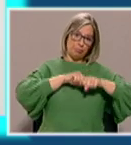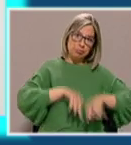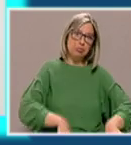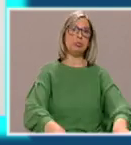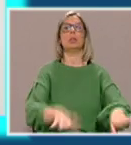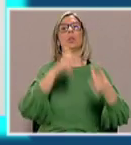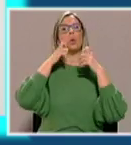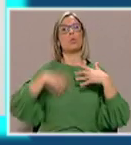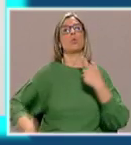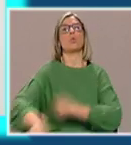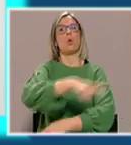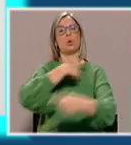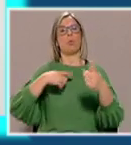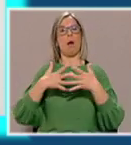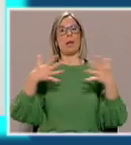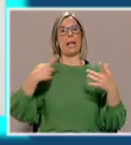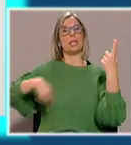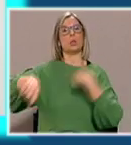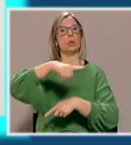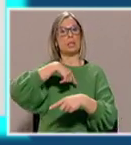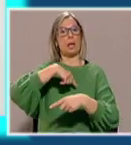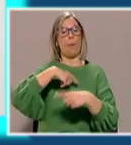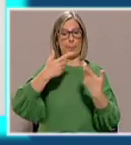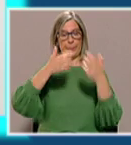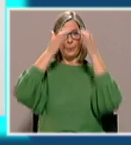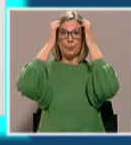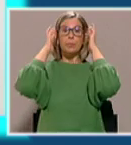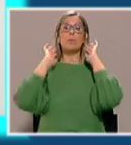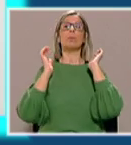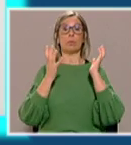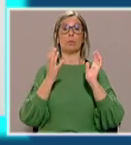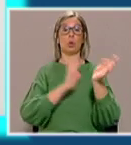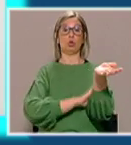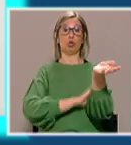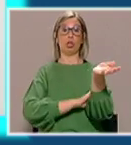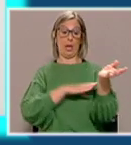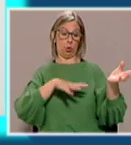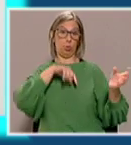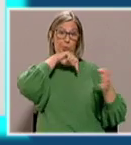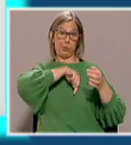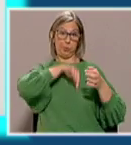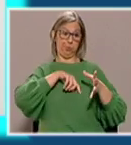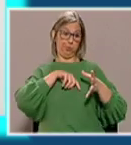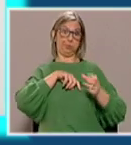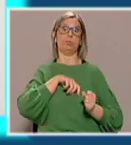sistémica. O ventrículo esquerdo impulsiona o sangue arterial para a artéria aorta.